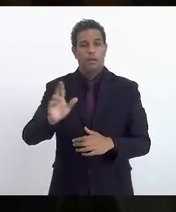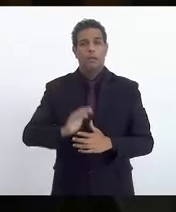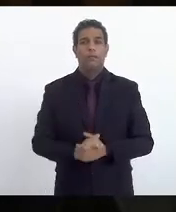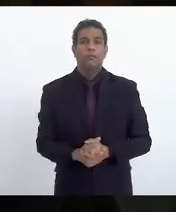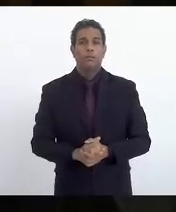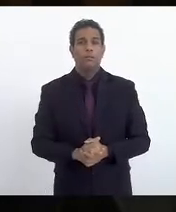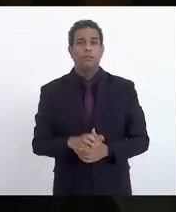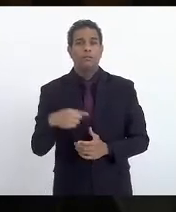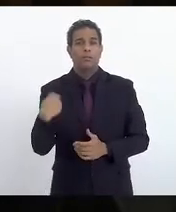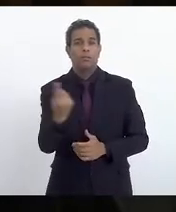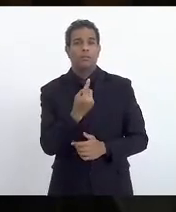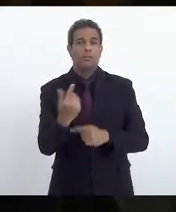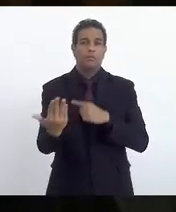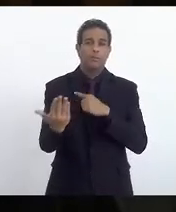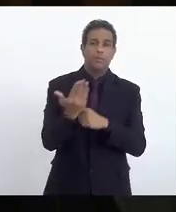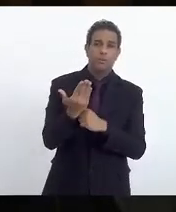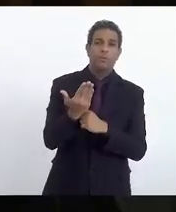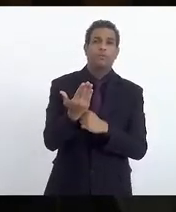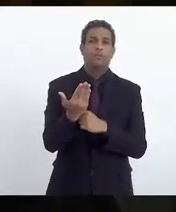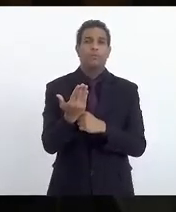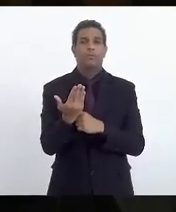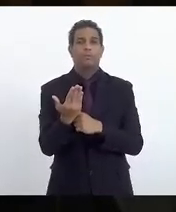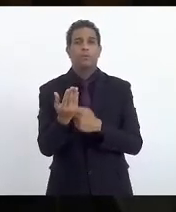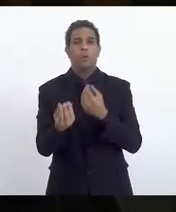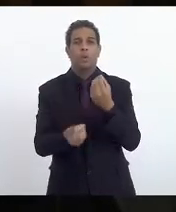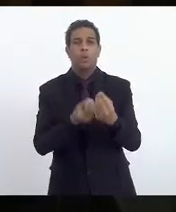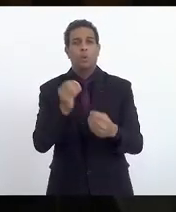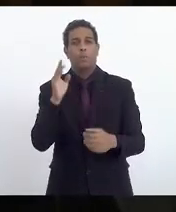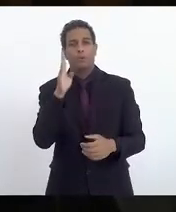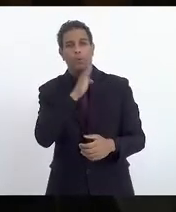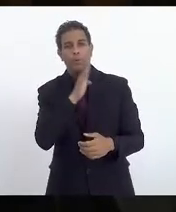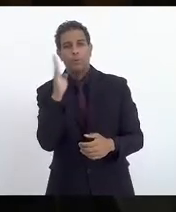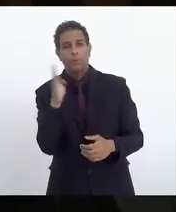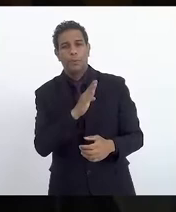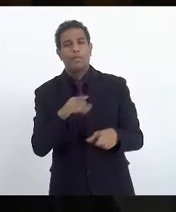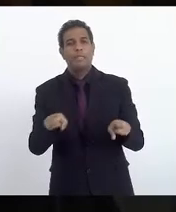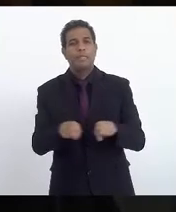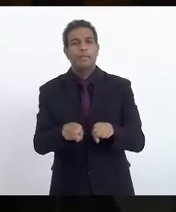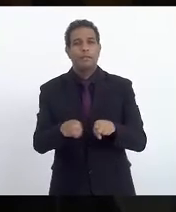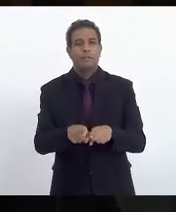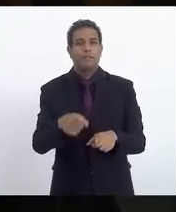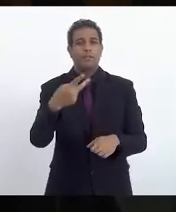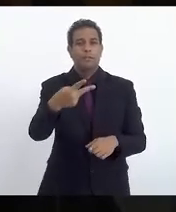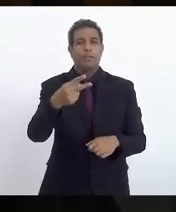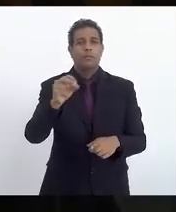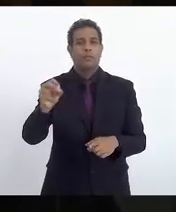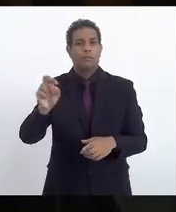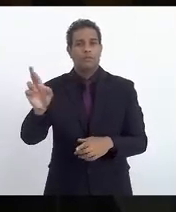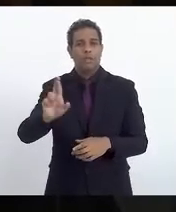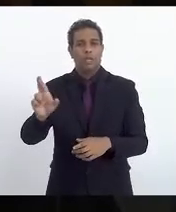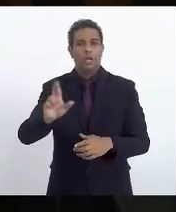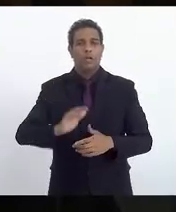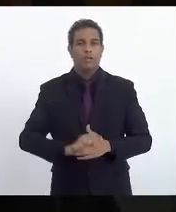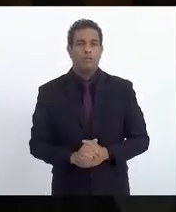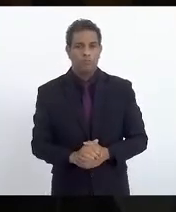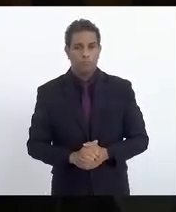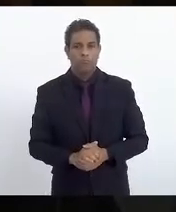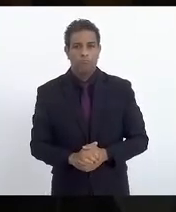uma ajuda mensal de auxílio emergencial de 200 reais